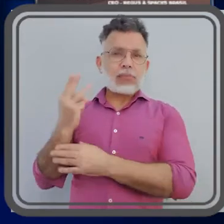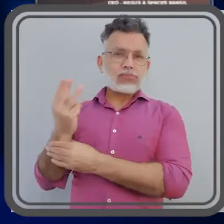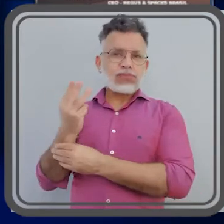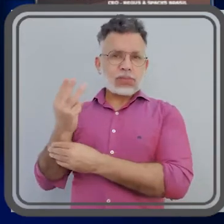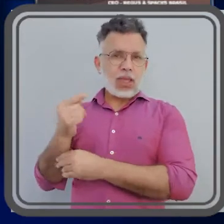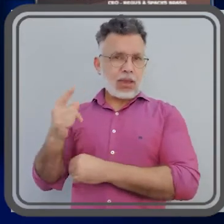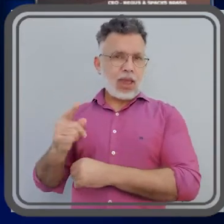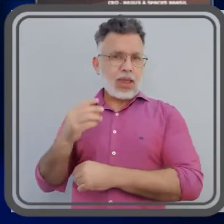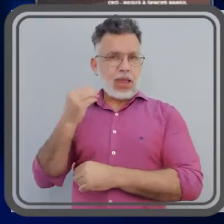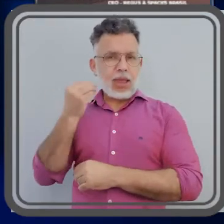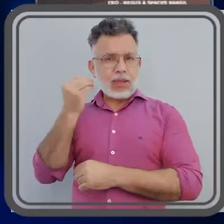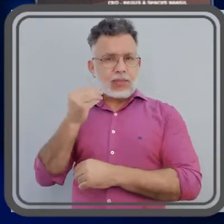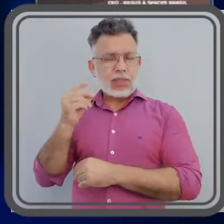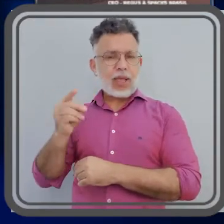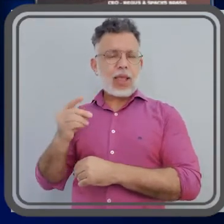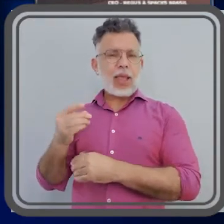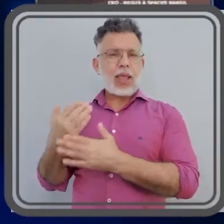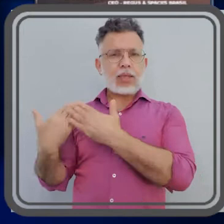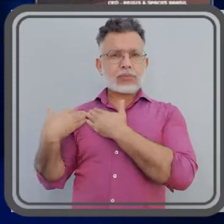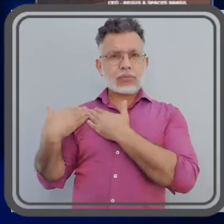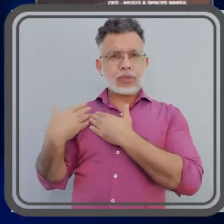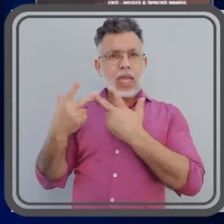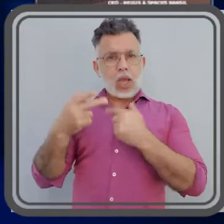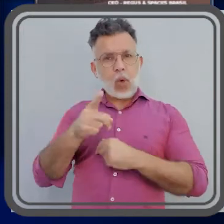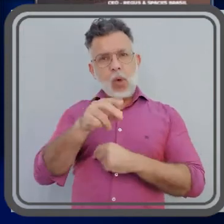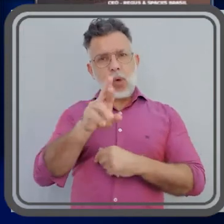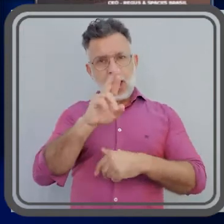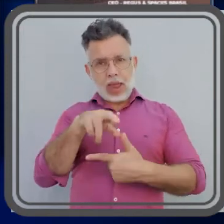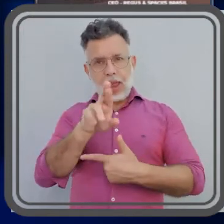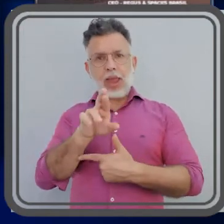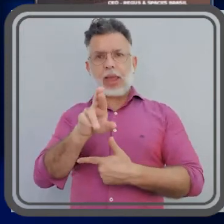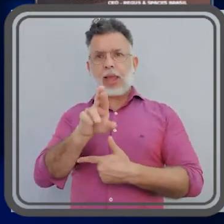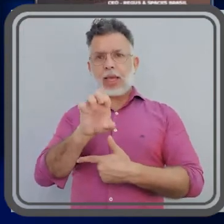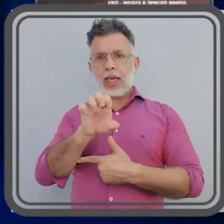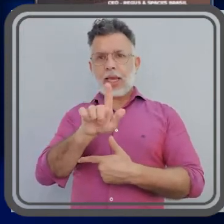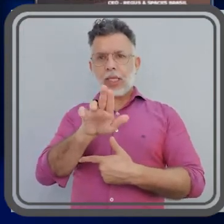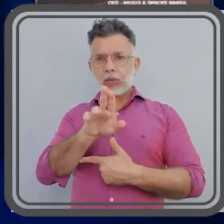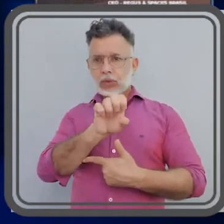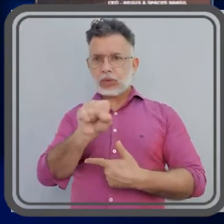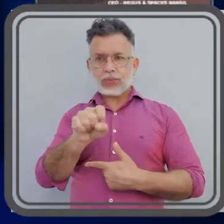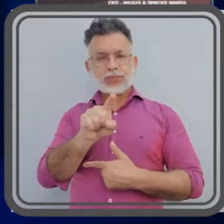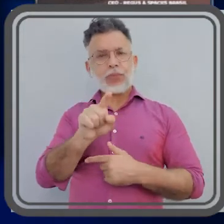especializado, uma empresa como a Regus aí. Outra coisa, foque